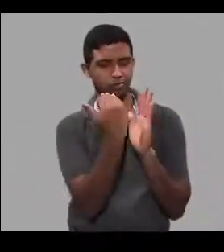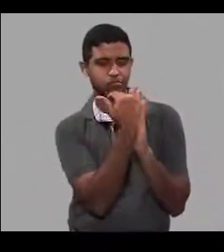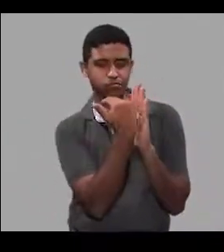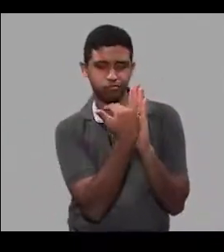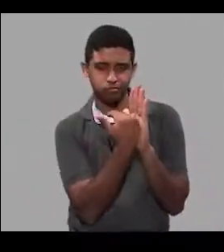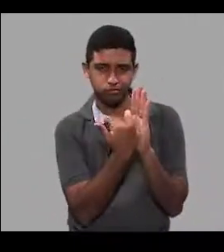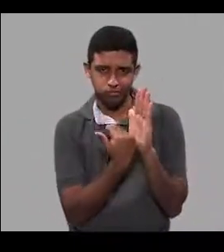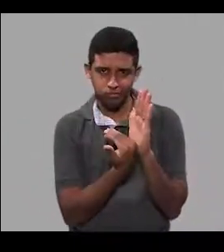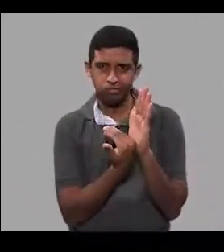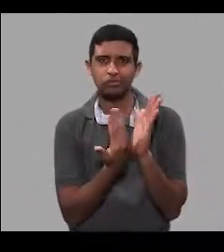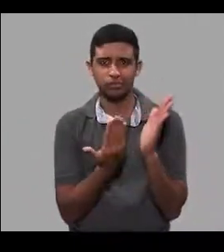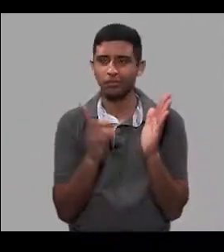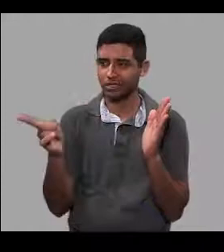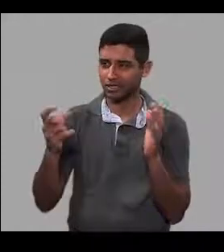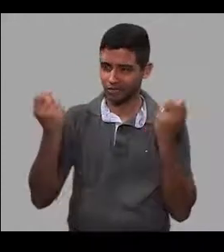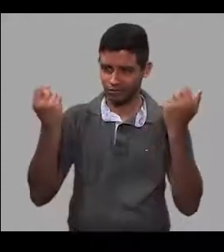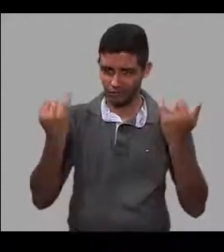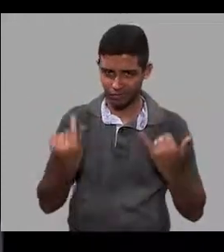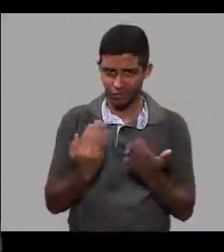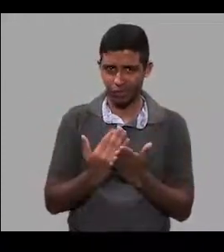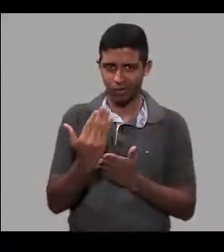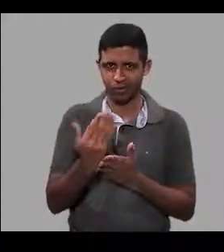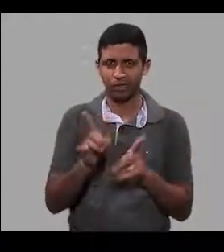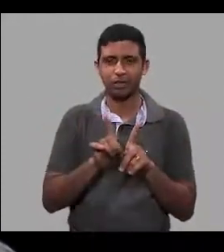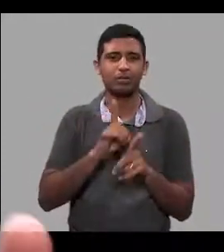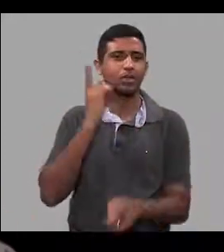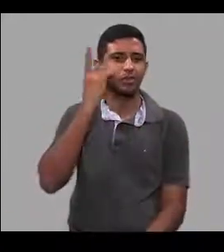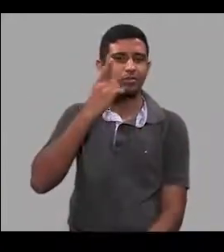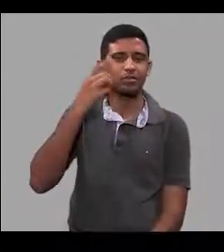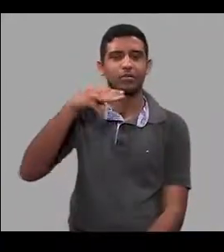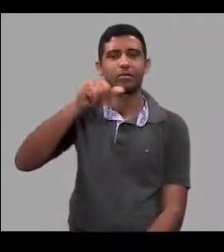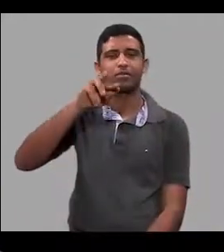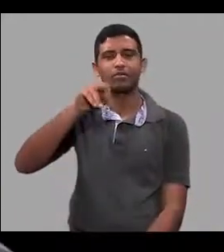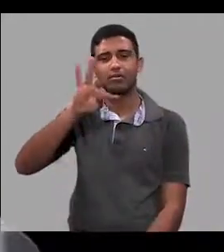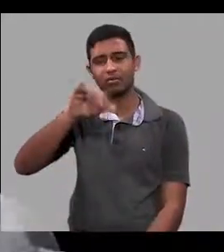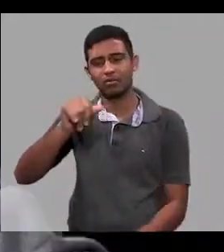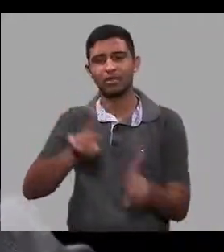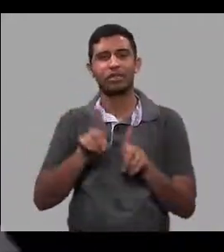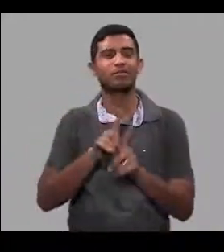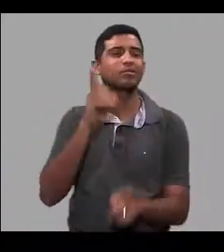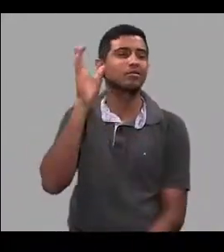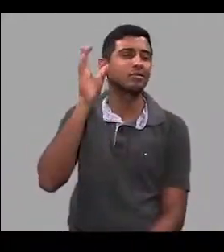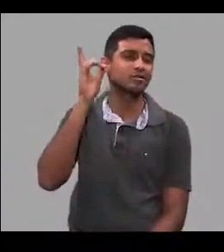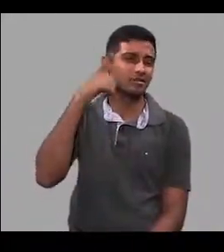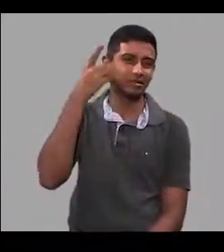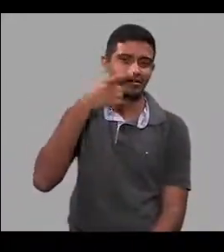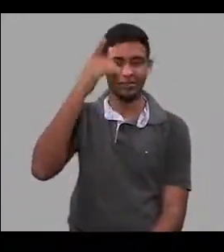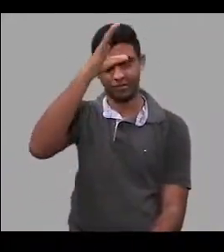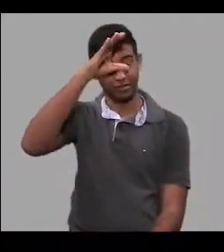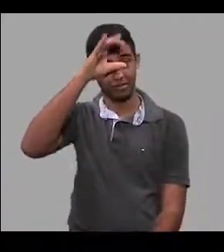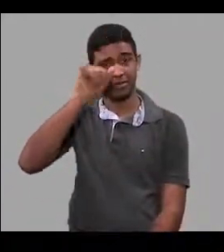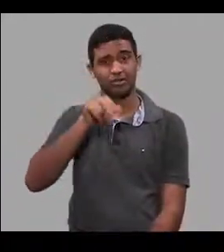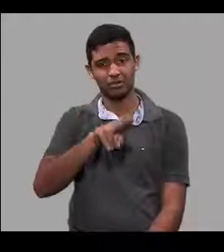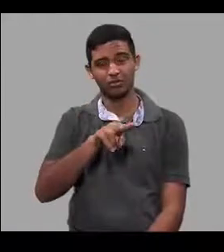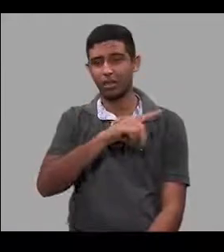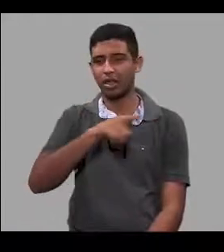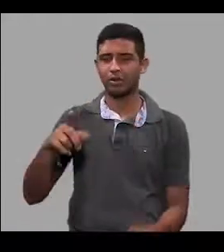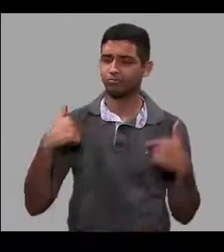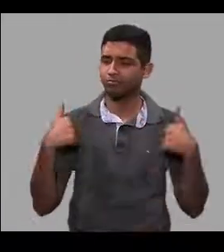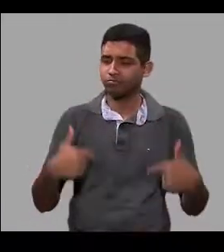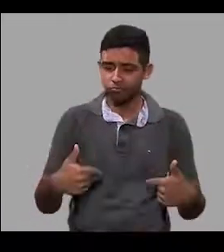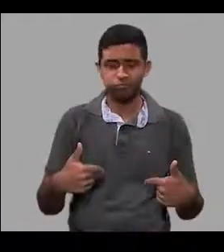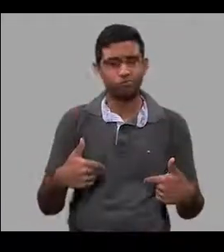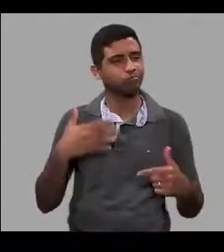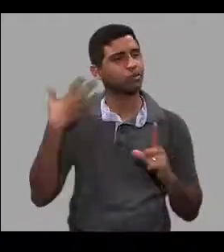resolução que você mencionou na abertura. Né? A deputada Marta Rocha e a deputada Tia Ju se associaram a essa iniciativa de apresentar a resolução.